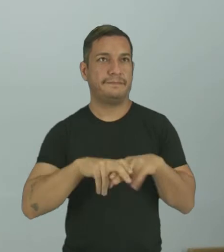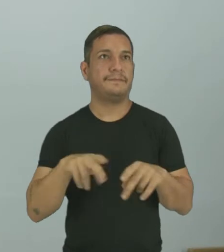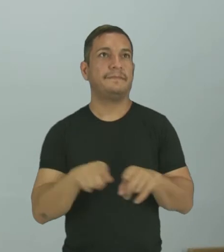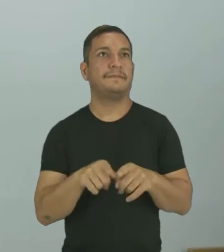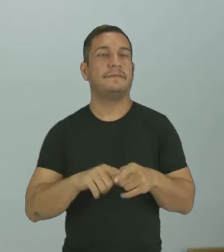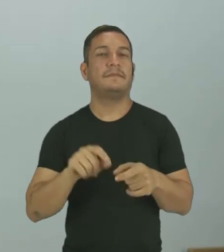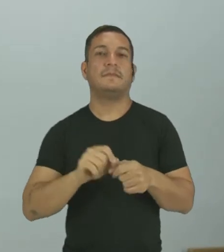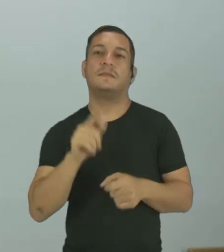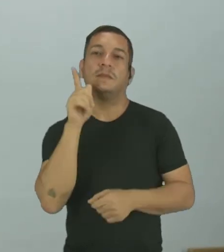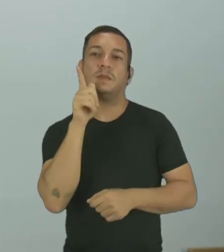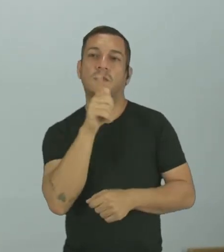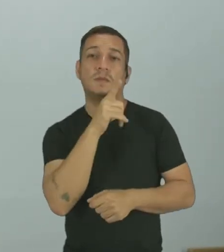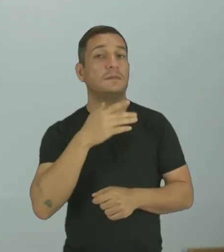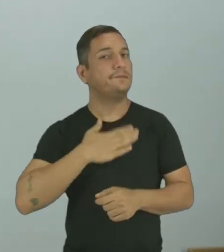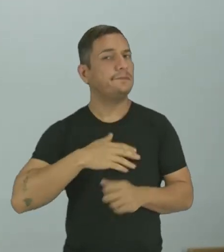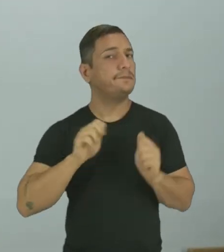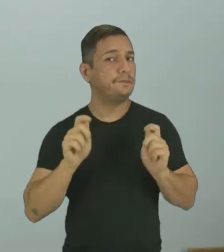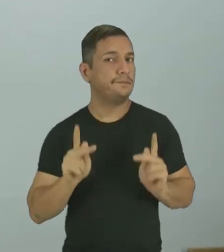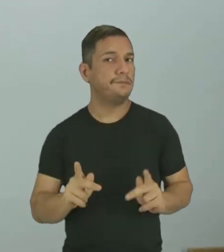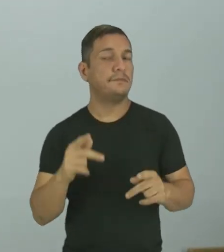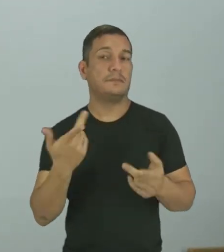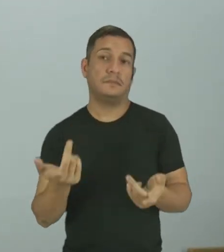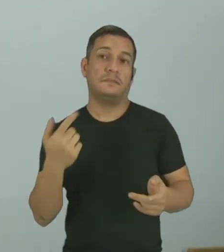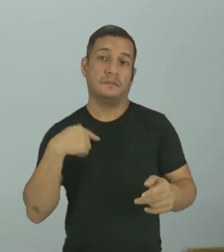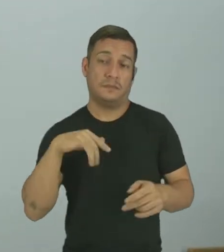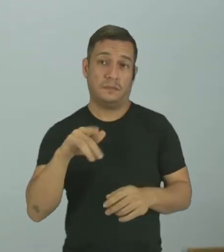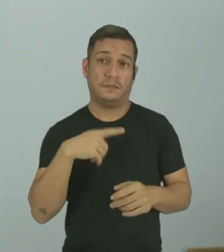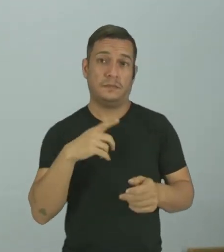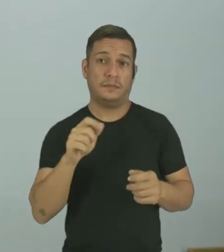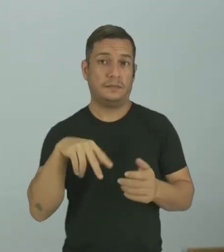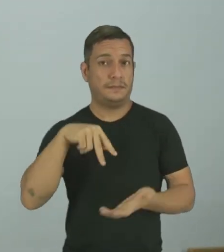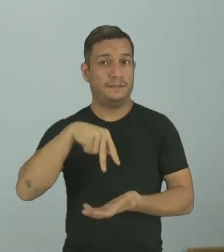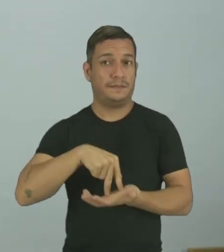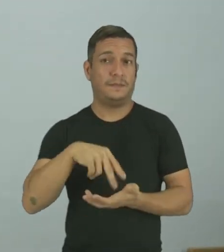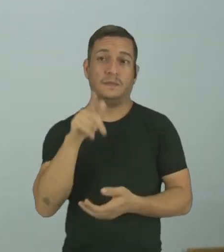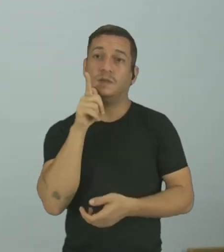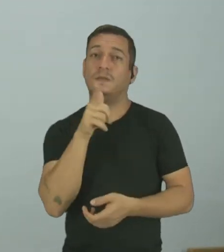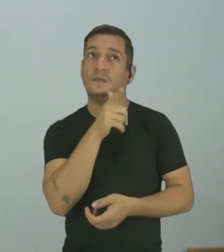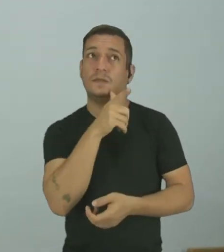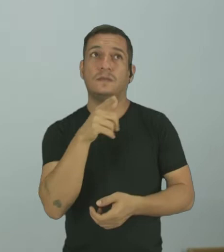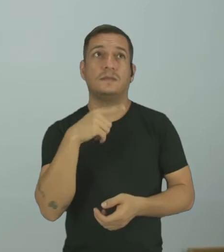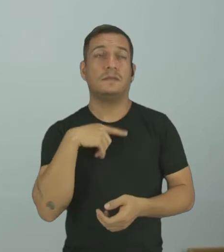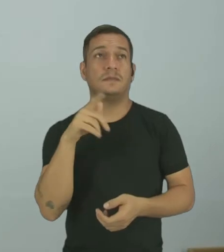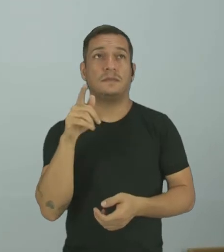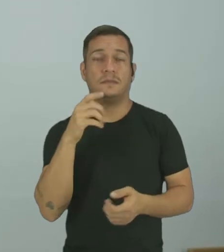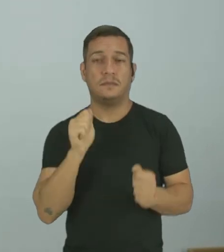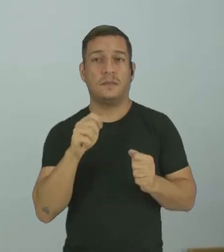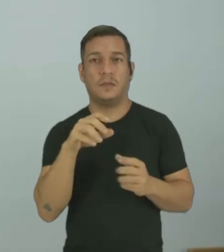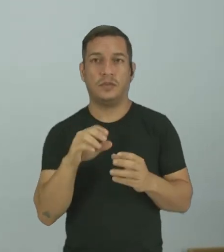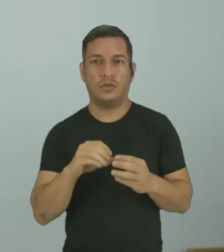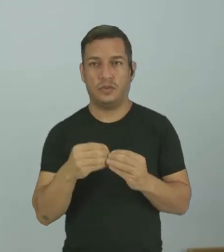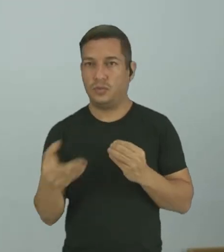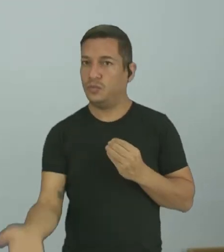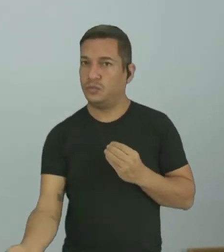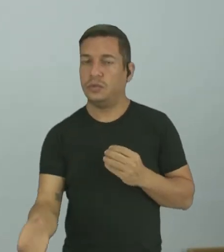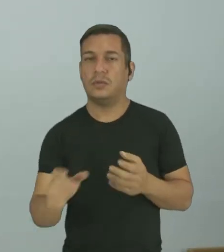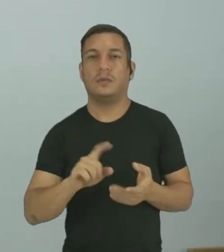sua refeição no conforto. Afinal, se você ficar em pé com o seu lanche pode cair no